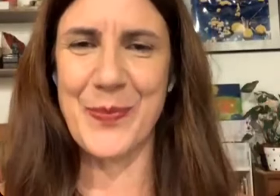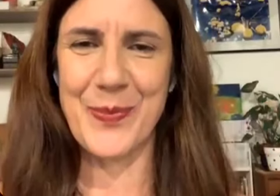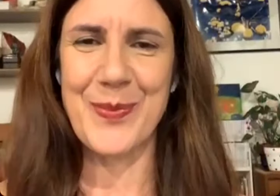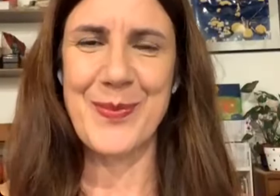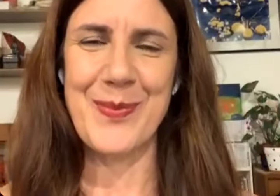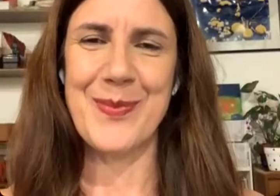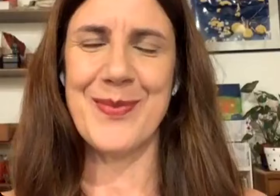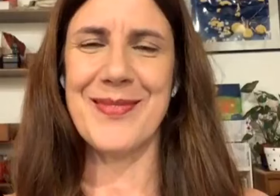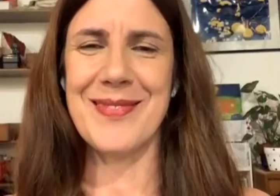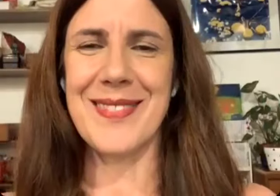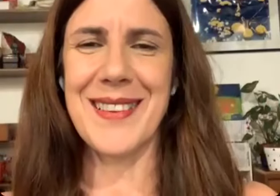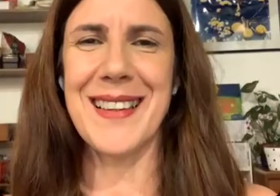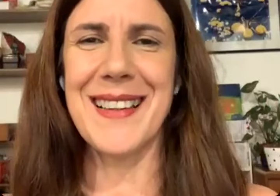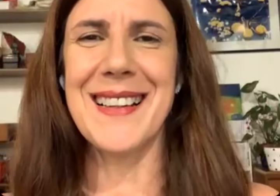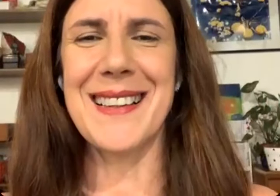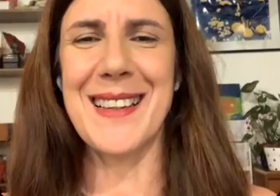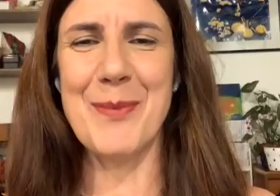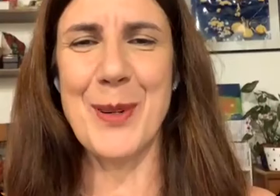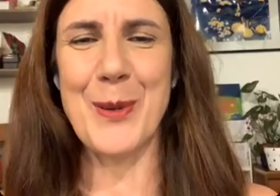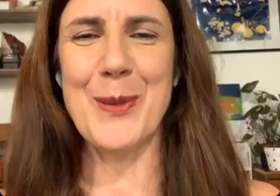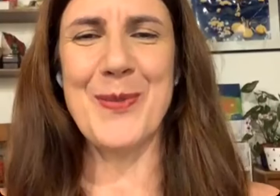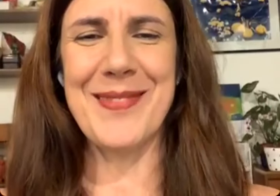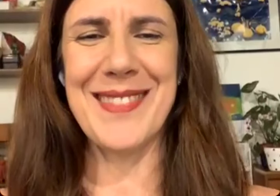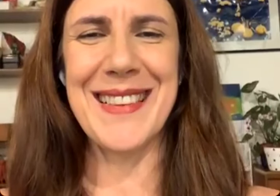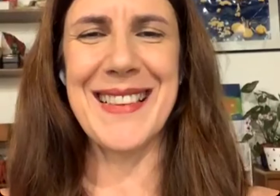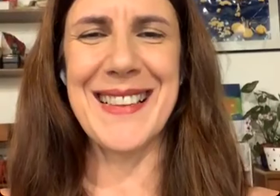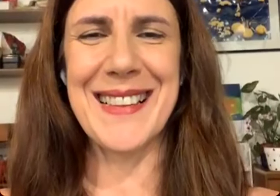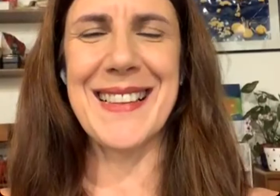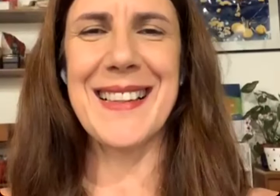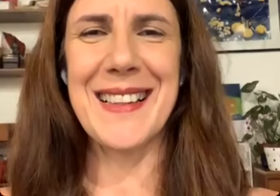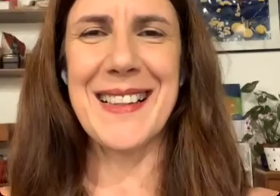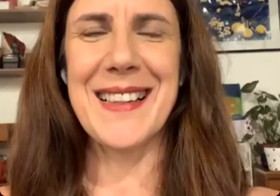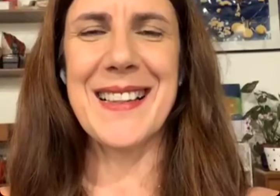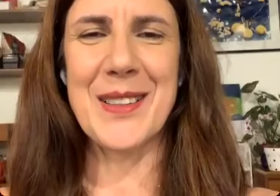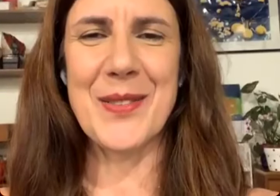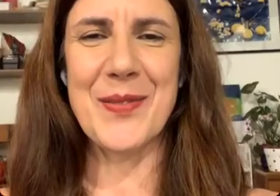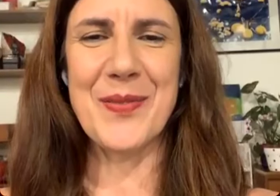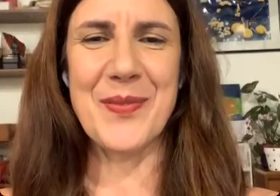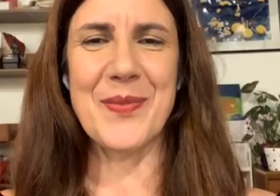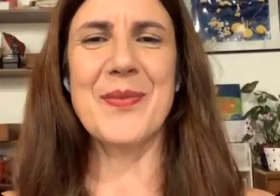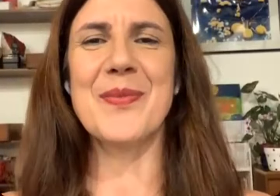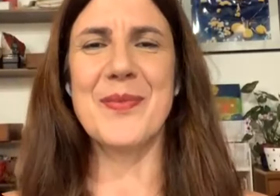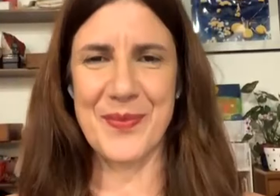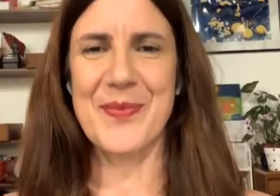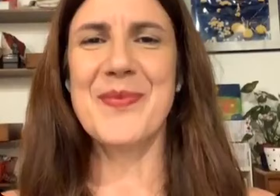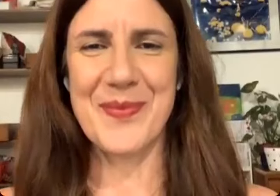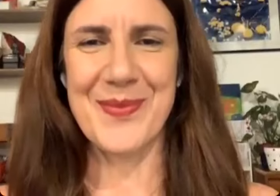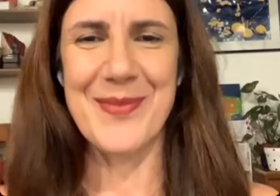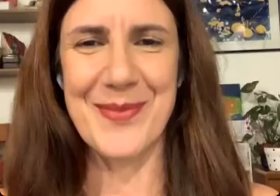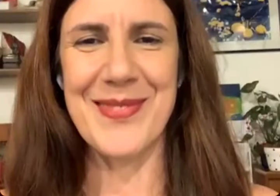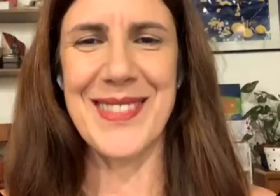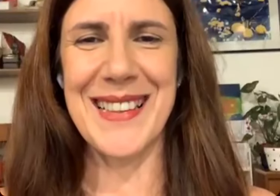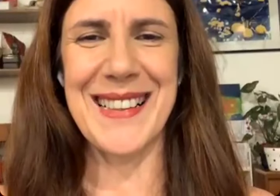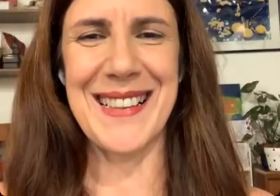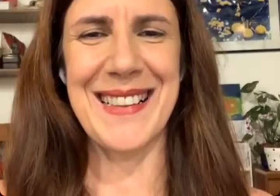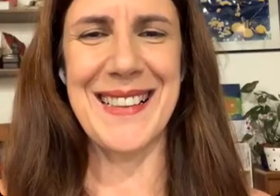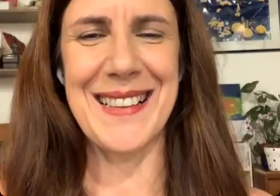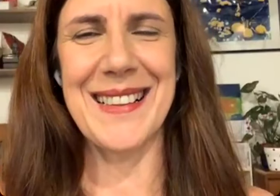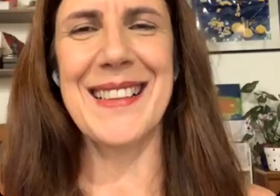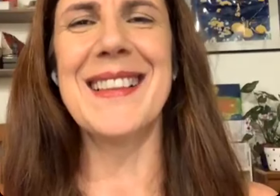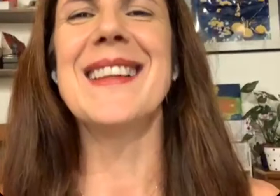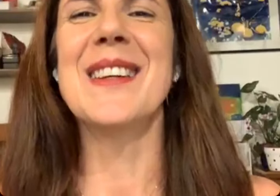te vendo super bem. A gente sempre pergunta, porque a internet, tecnologia, que choveu, ficou sem luz um